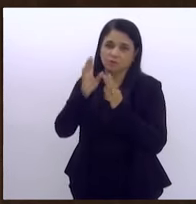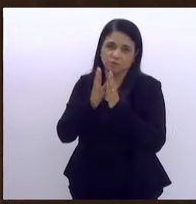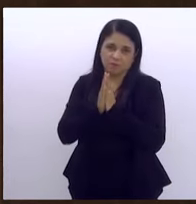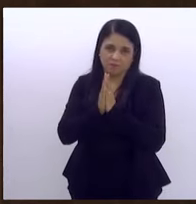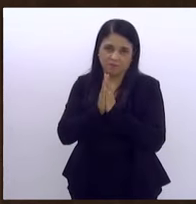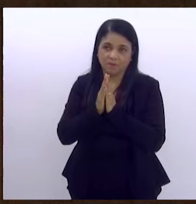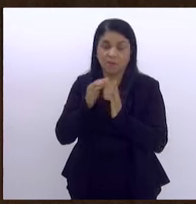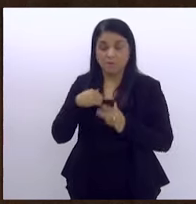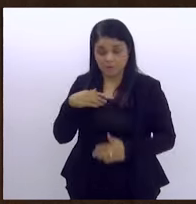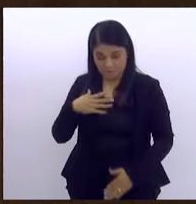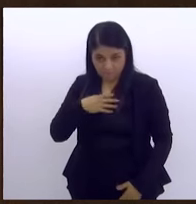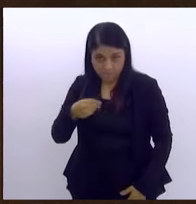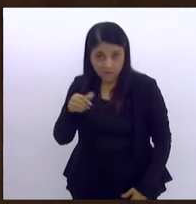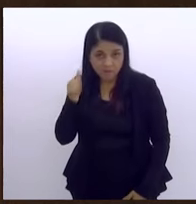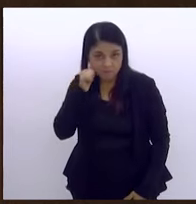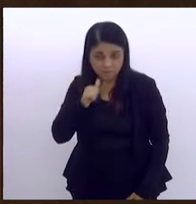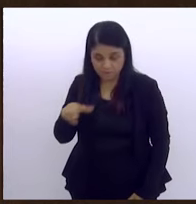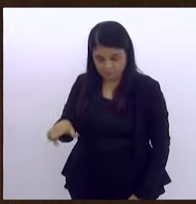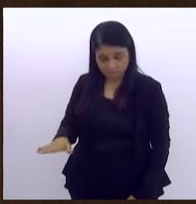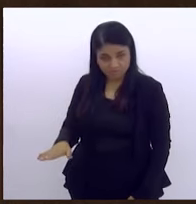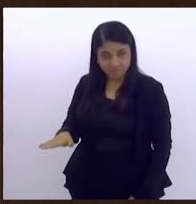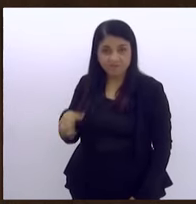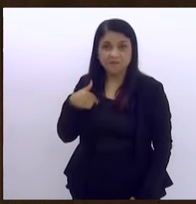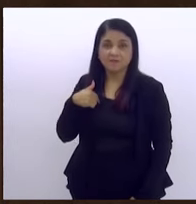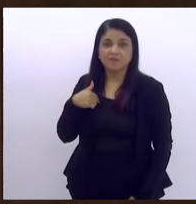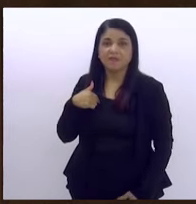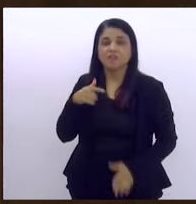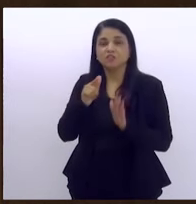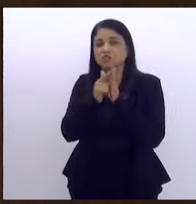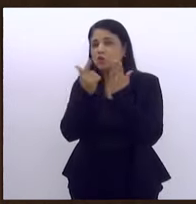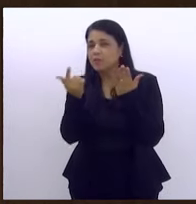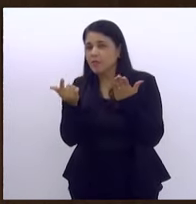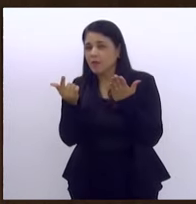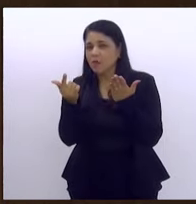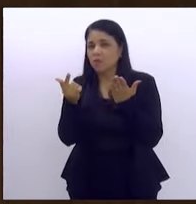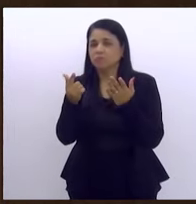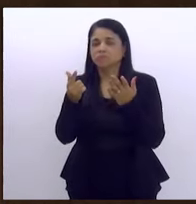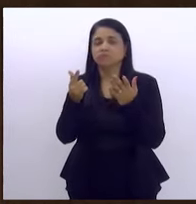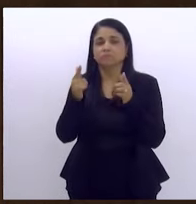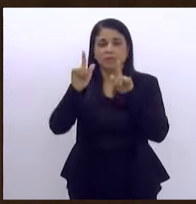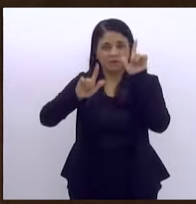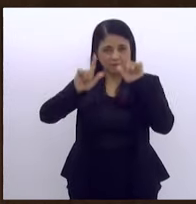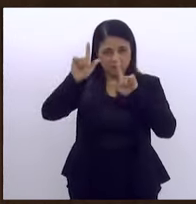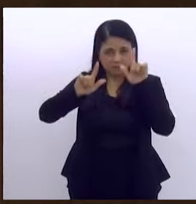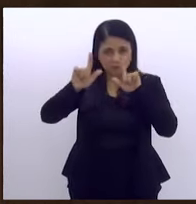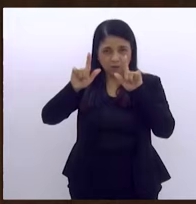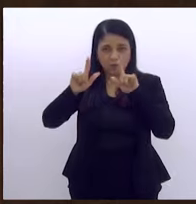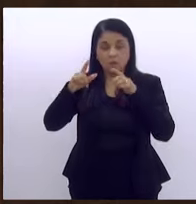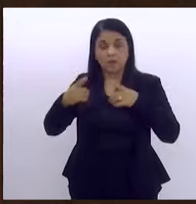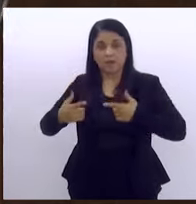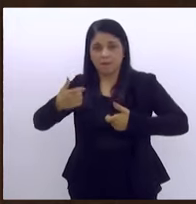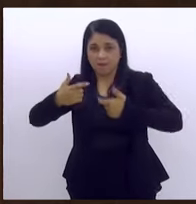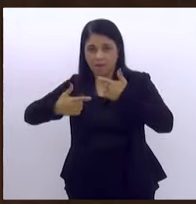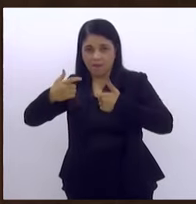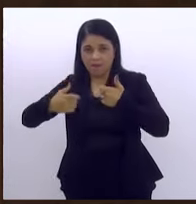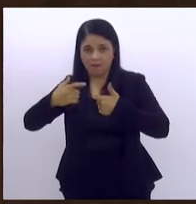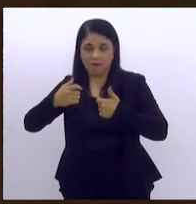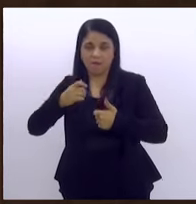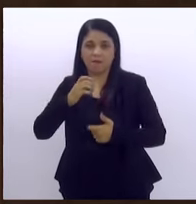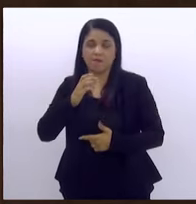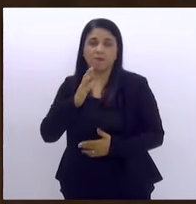escutei da minha filha, Dani, outro dia, porque ela vê no jornal que a guerra entre palestinos